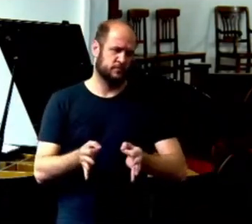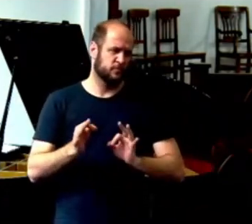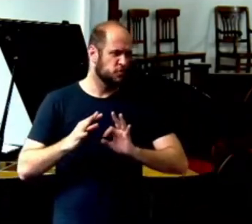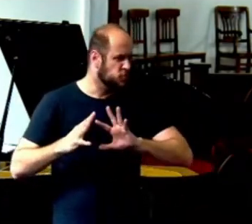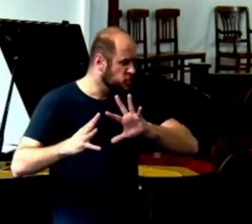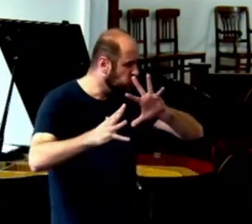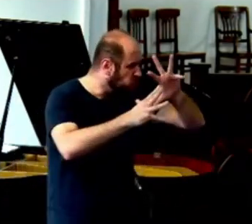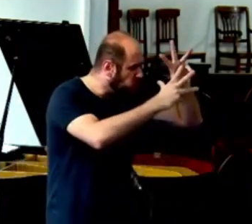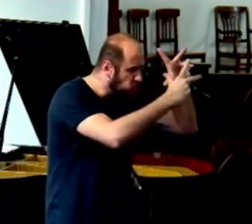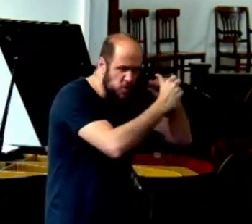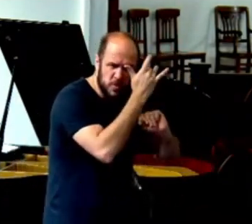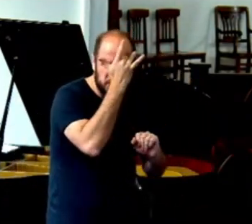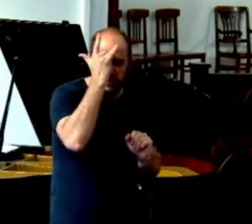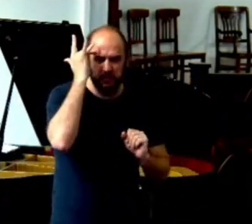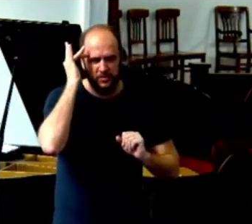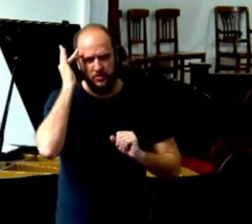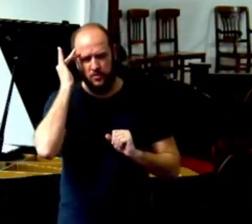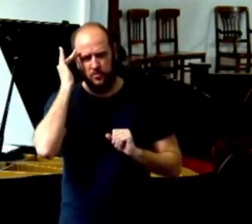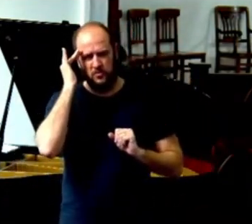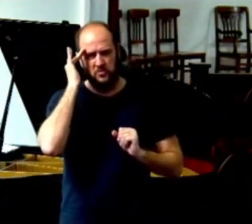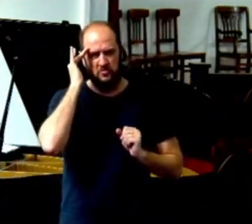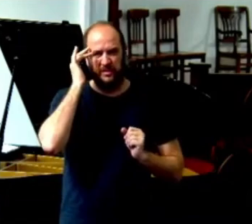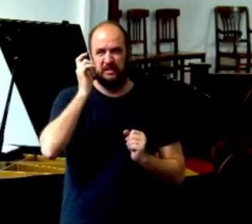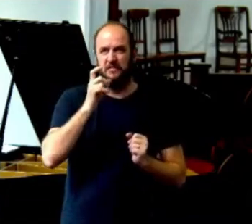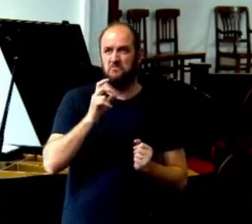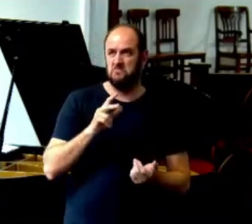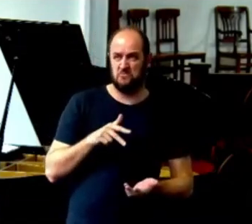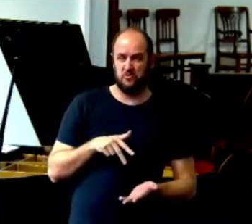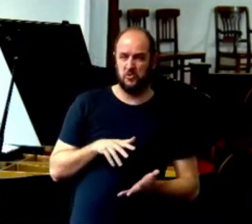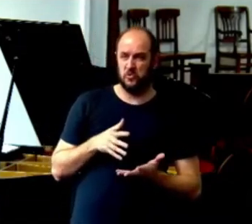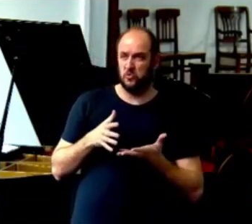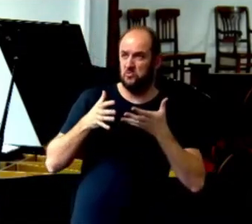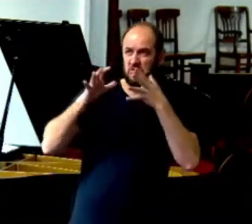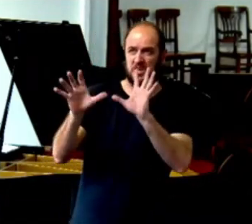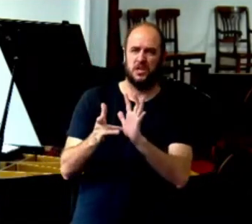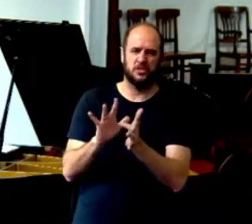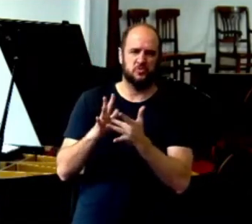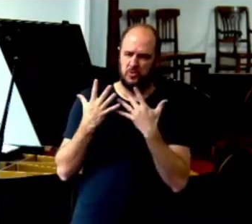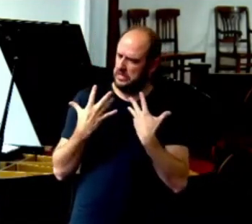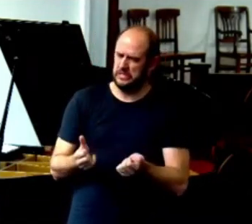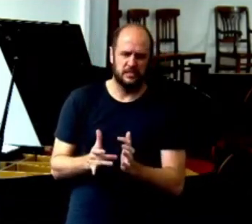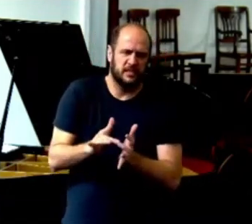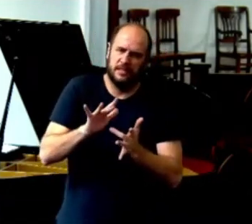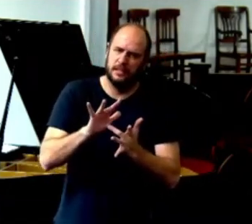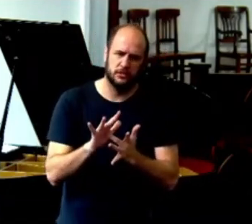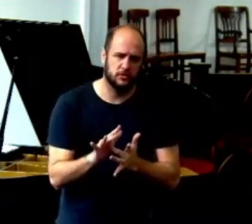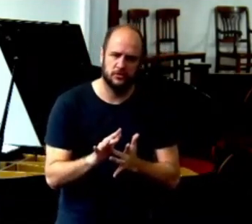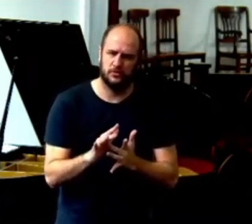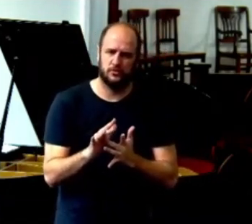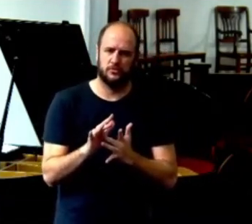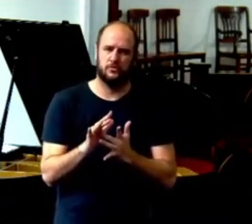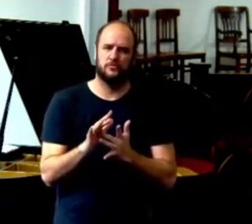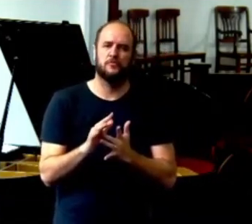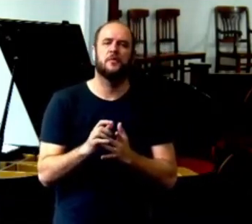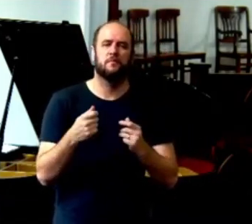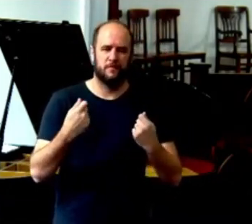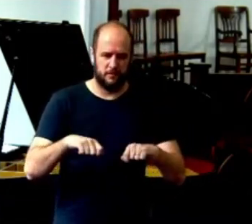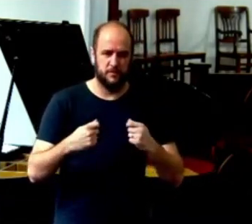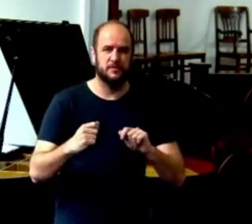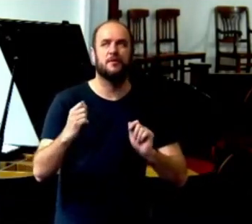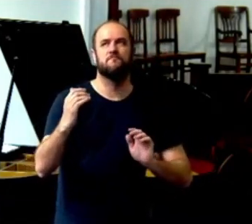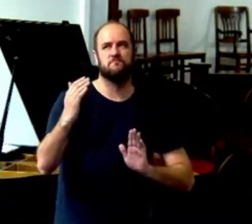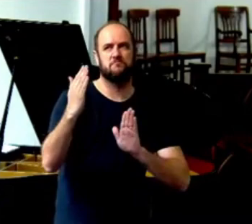todos aqueles que não se dobraram diante de Cristo como Pai, terão que